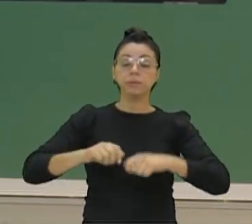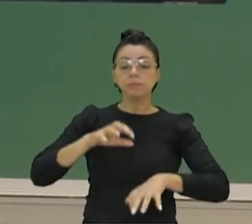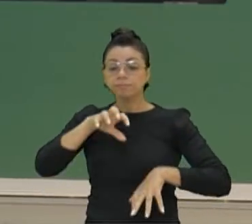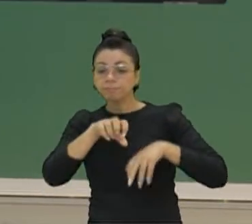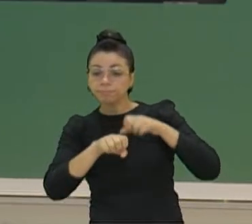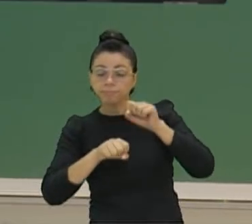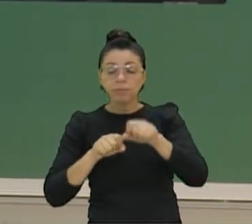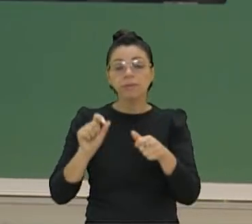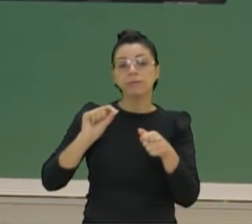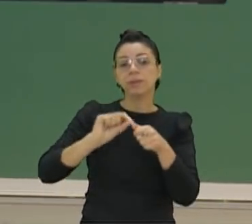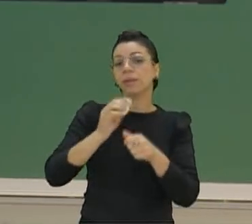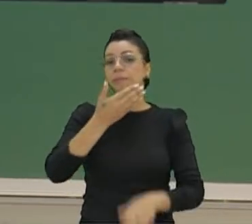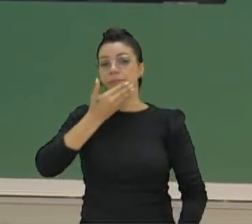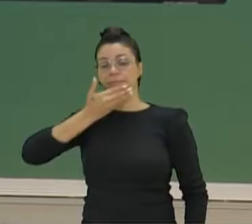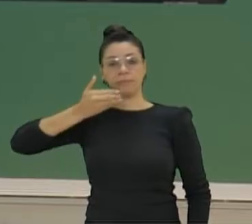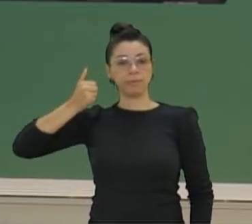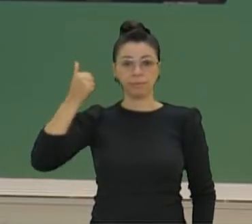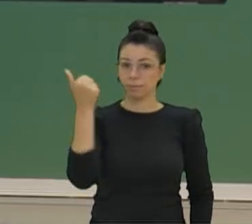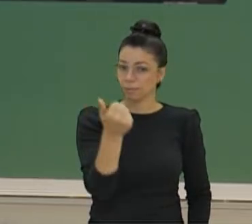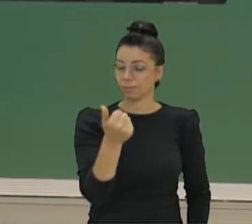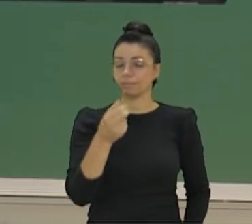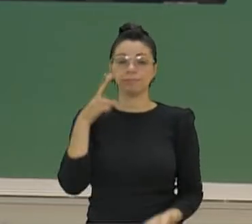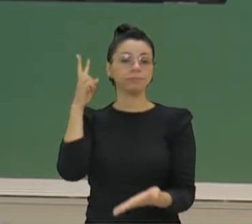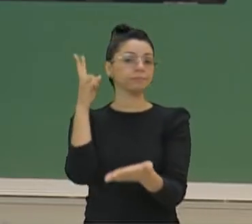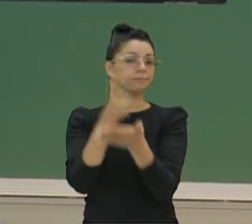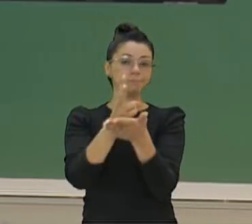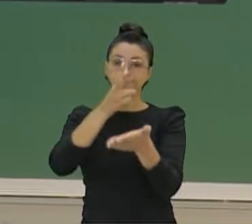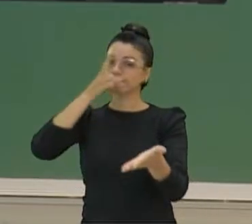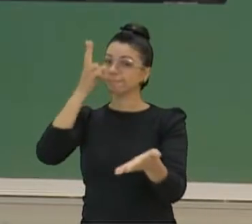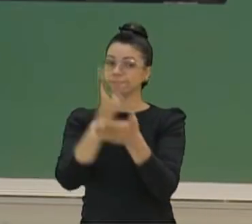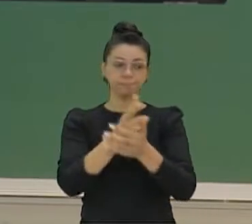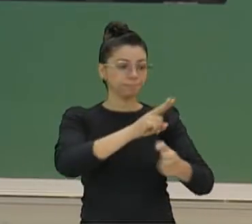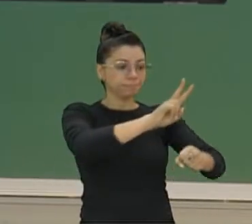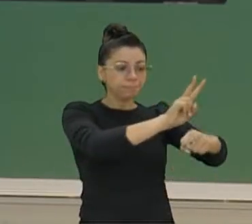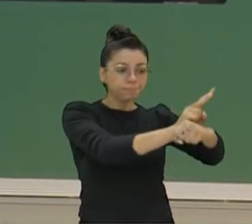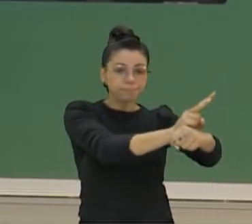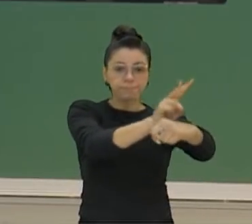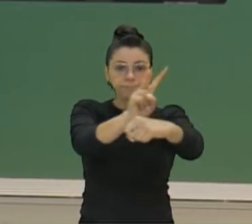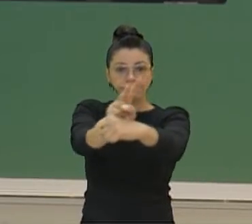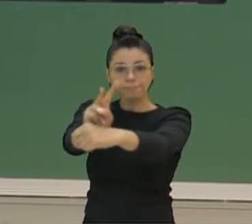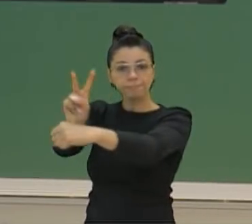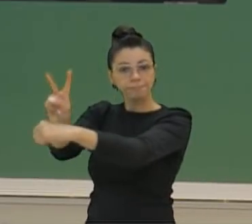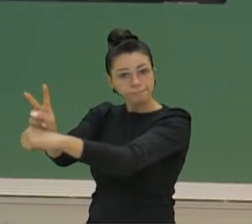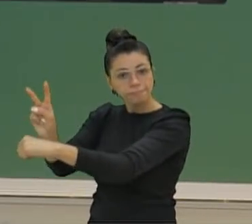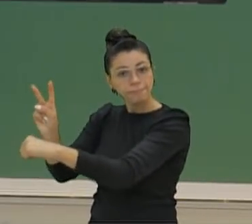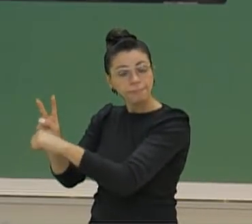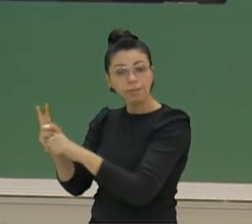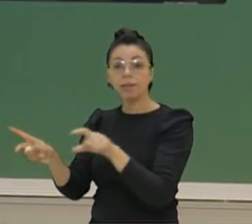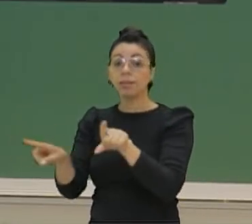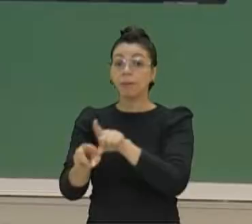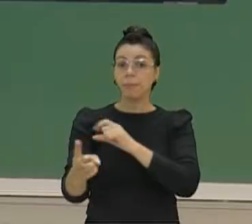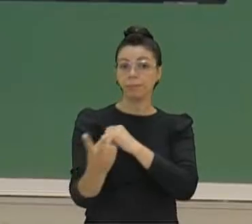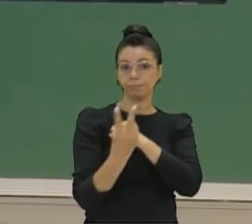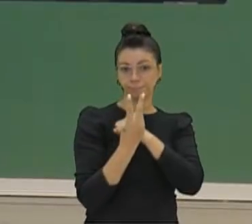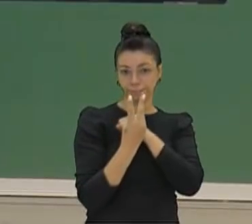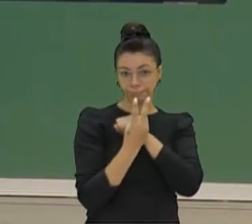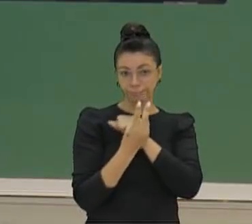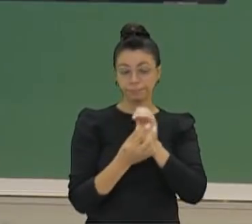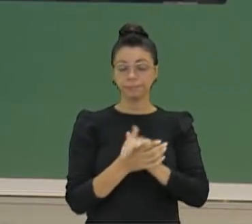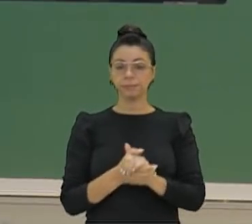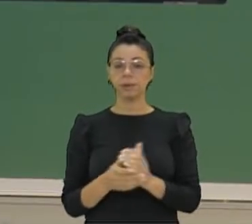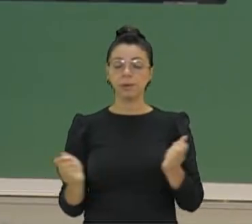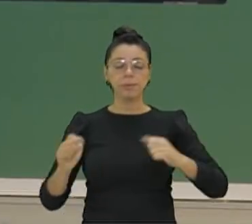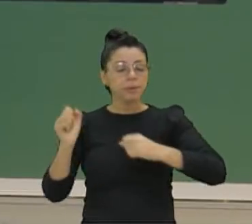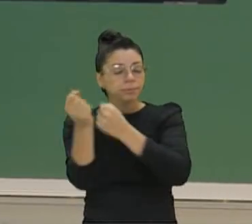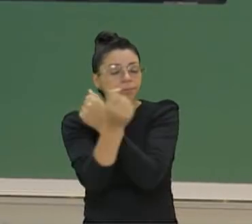buscando fazer o nosso melhor, né? E sempre cuidando, zelando pela vida das pessoas. Então, só para ficar aqui o